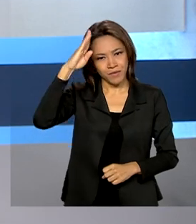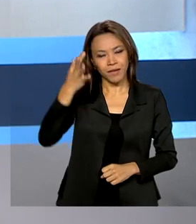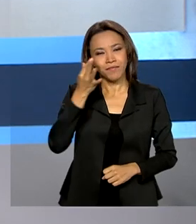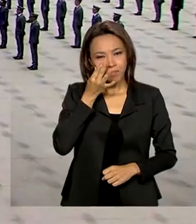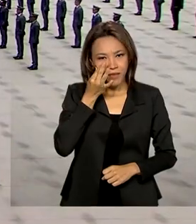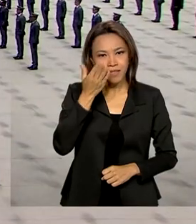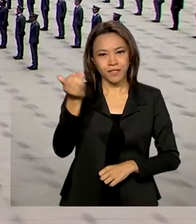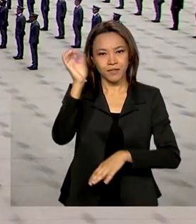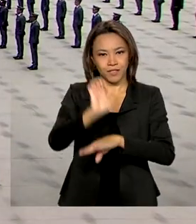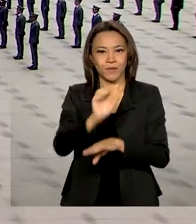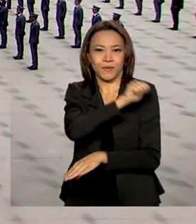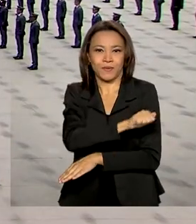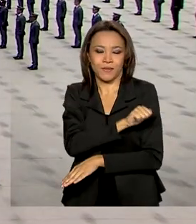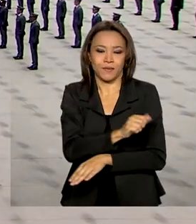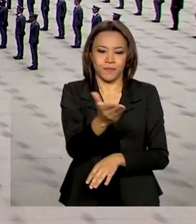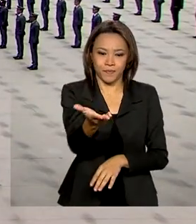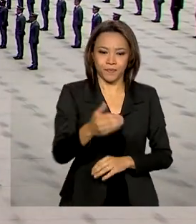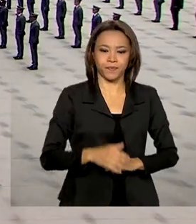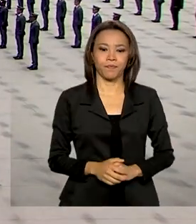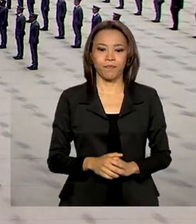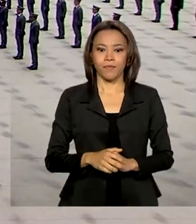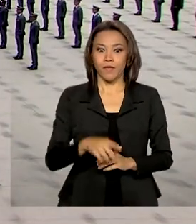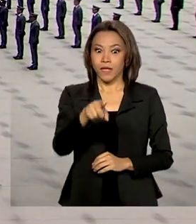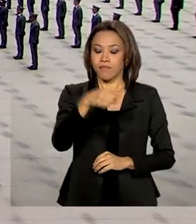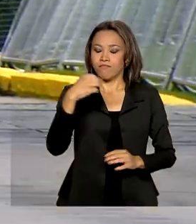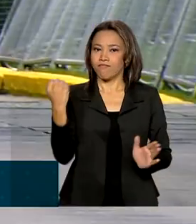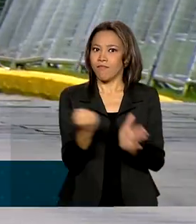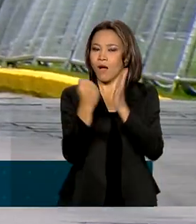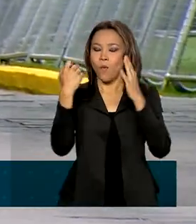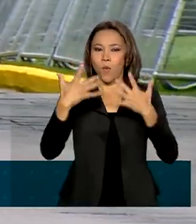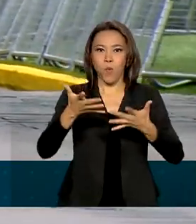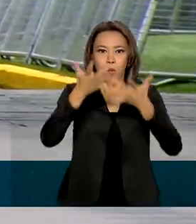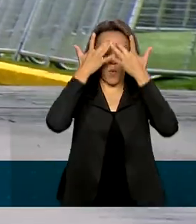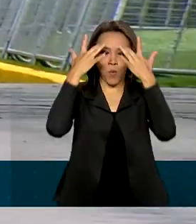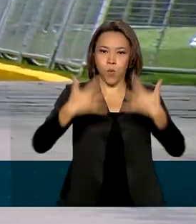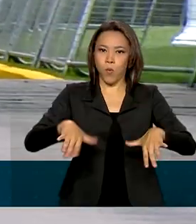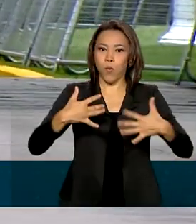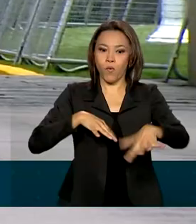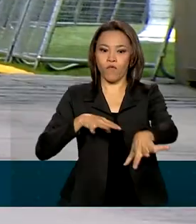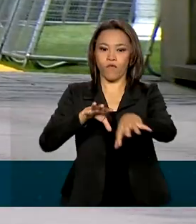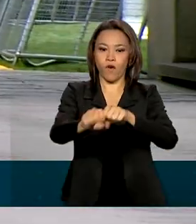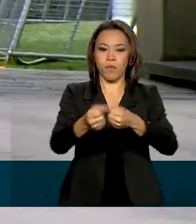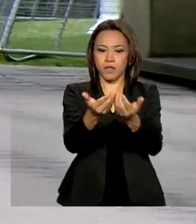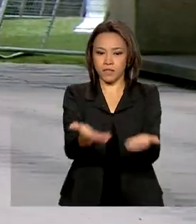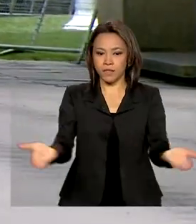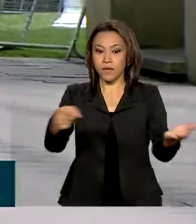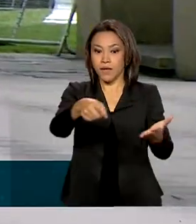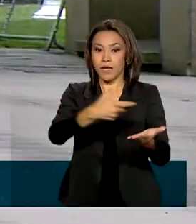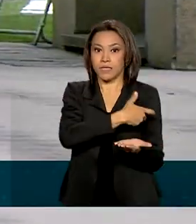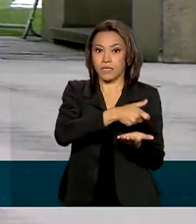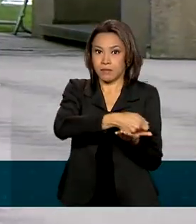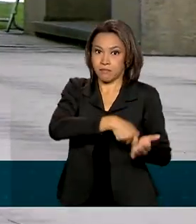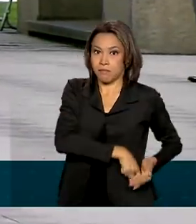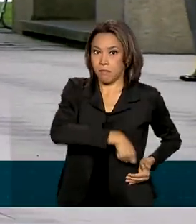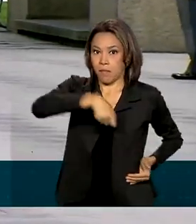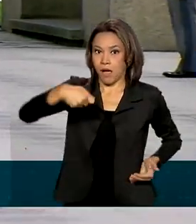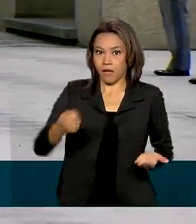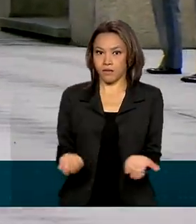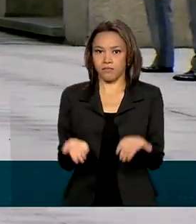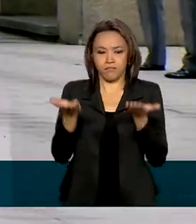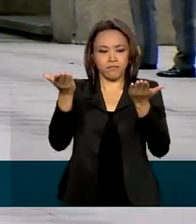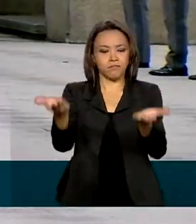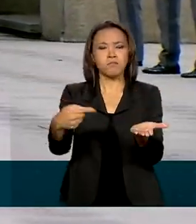Janeiro. Momento marcante da cerimônia de formatura de cadetes. A entrega da espada